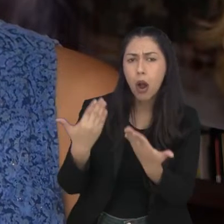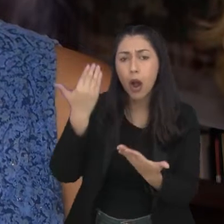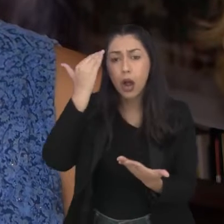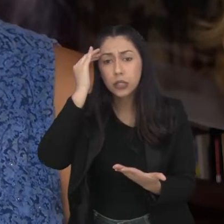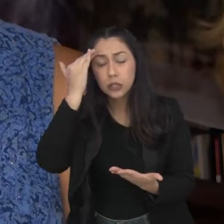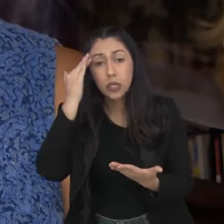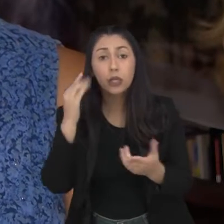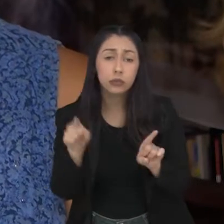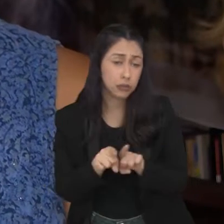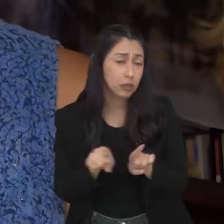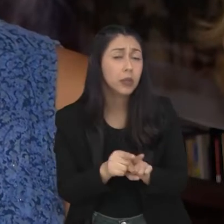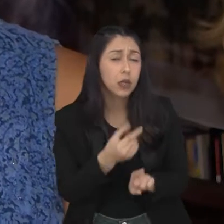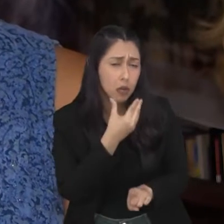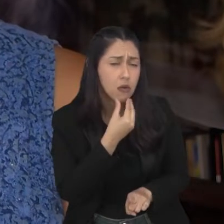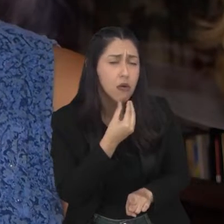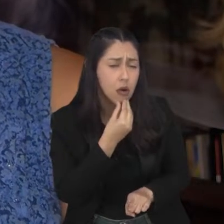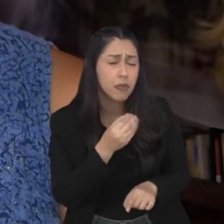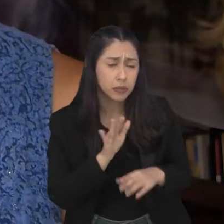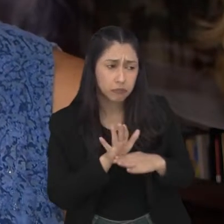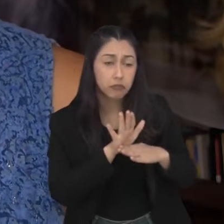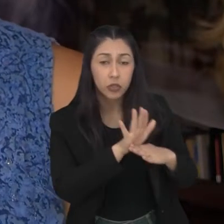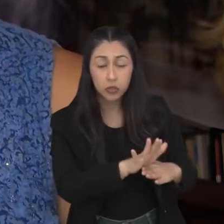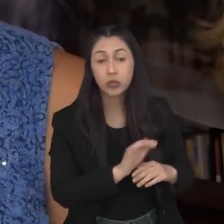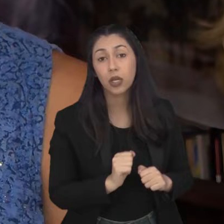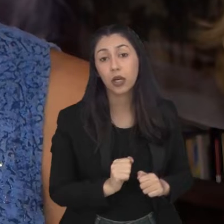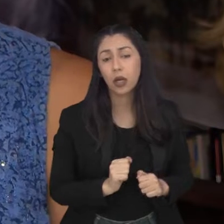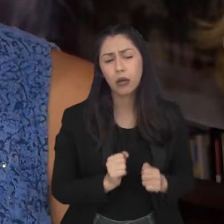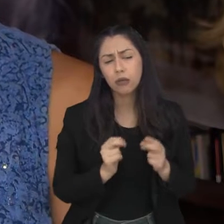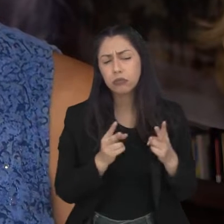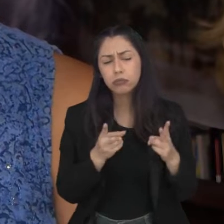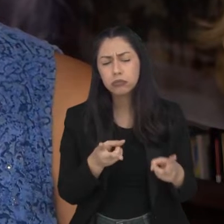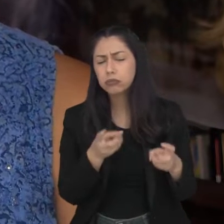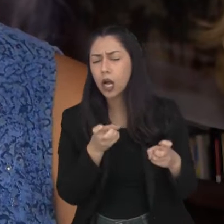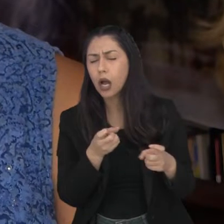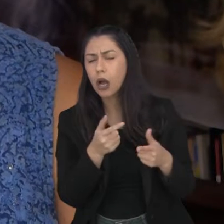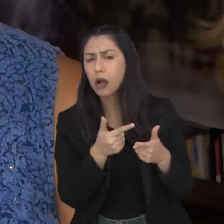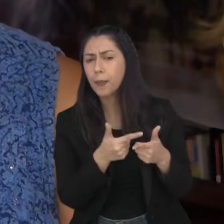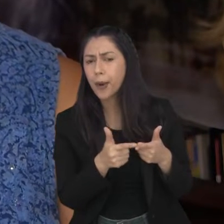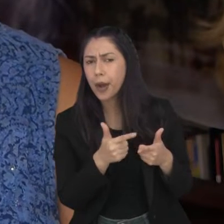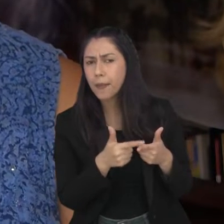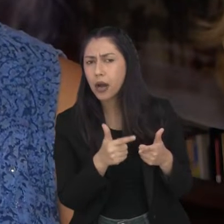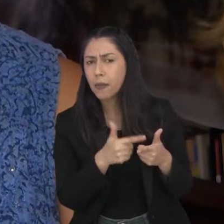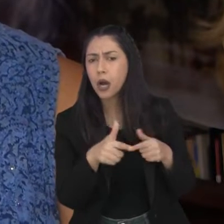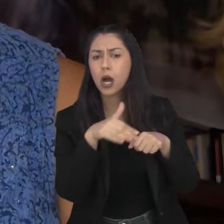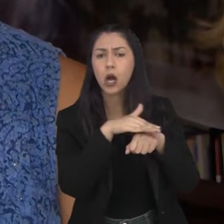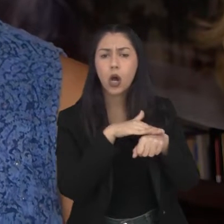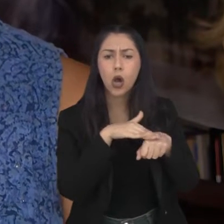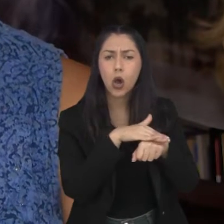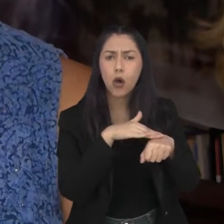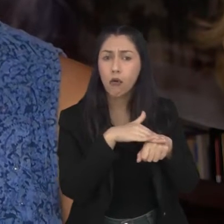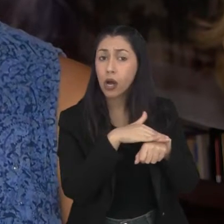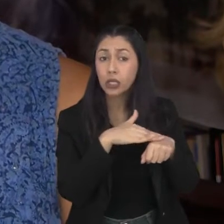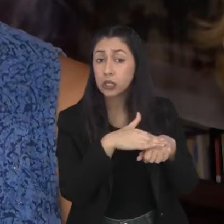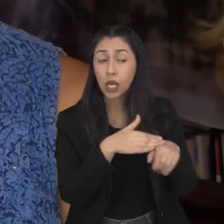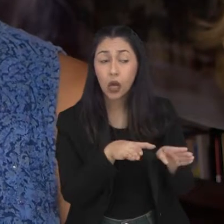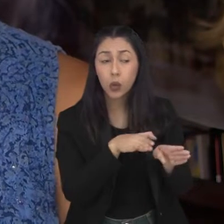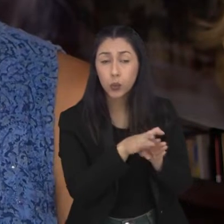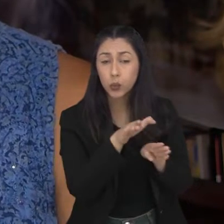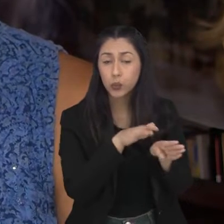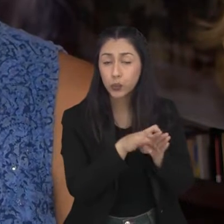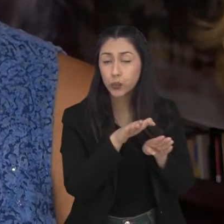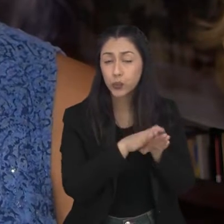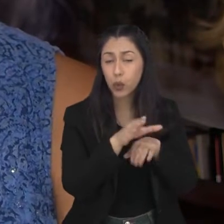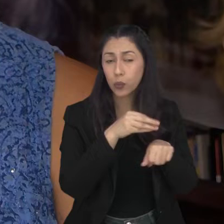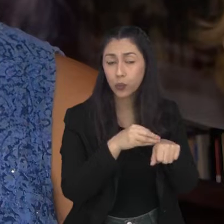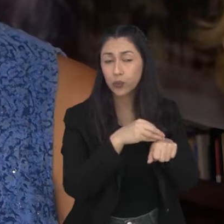suas demandas, inclusive homens também, sabe? E aí a gente vai ver sua demanda, vai conversar sobre o ciclo da violência, vai dizer quais